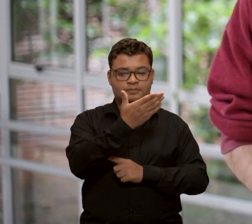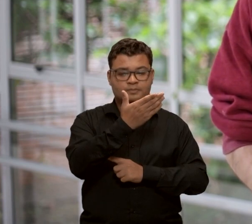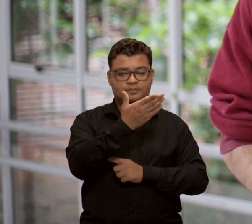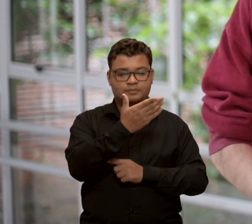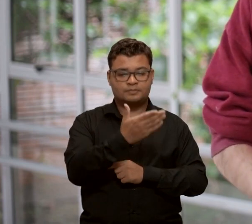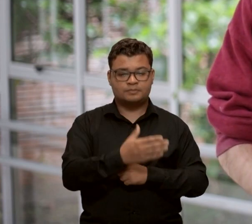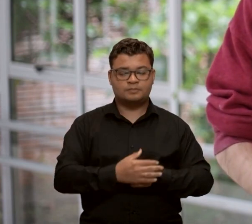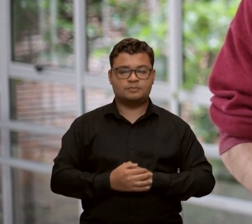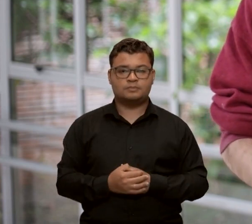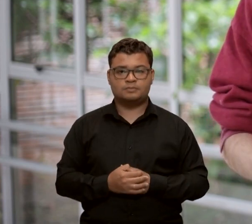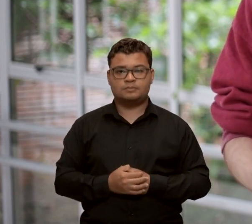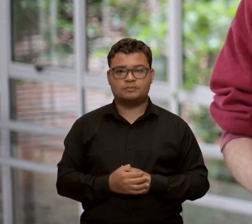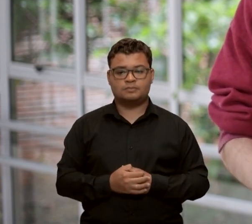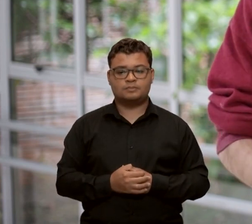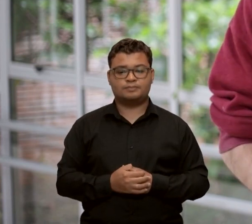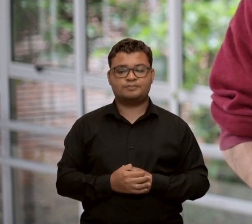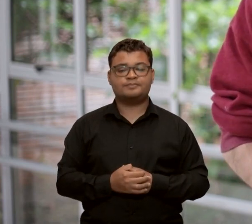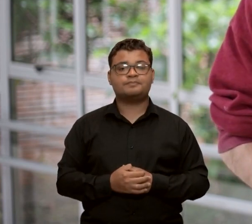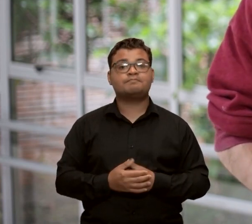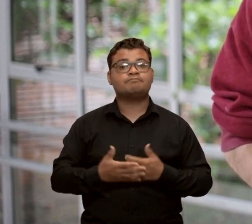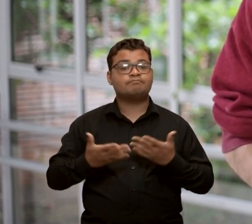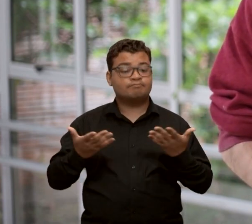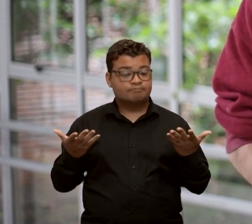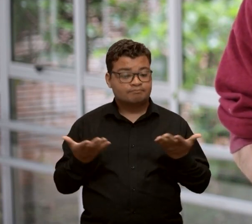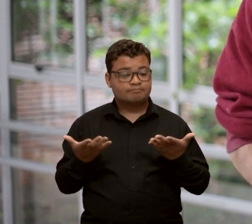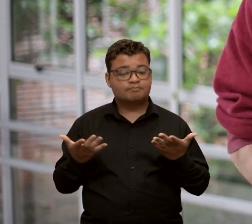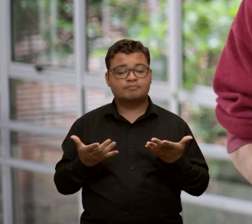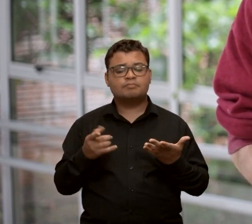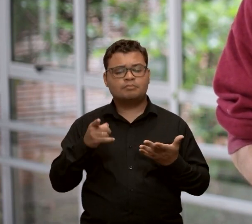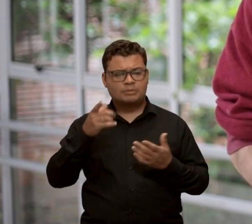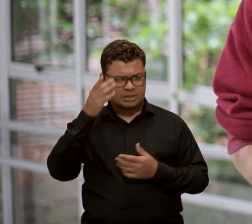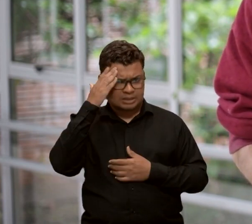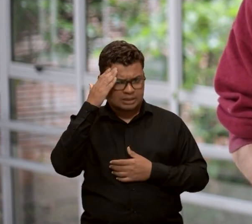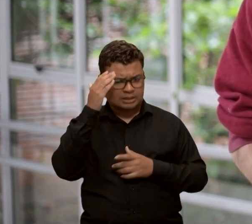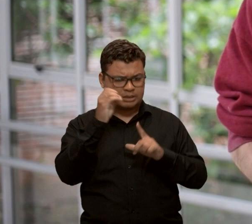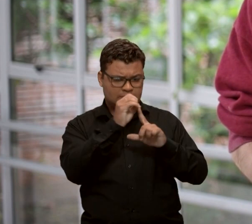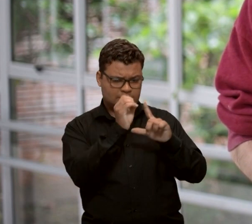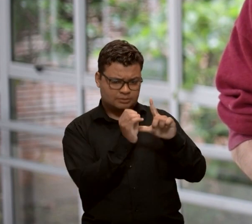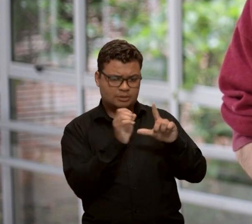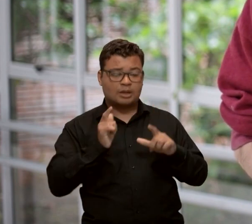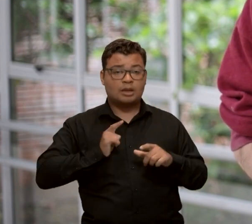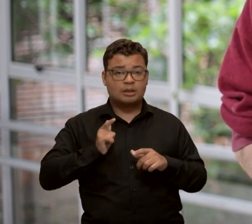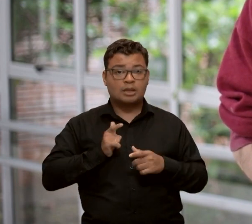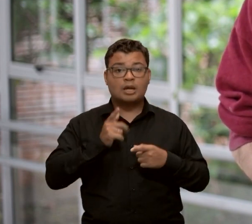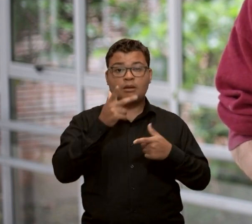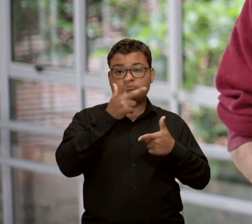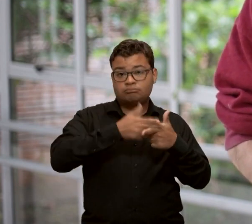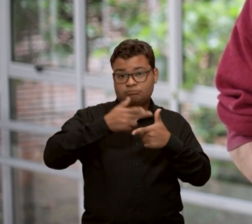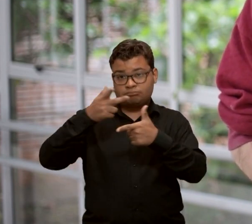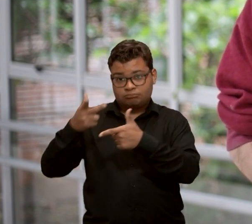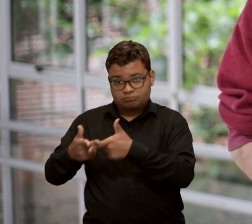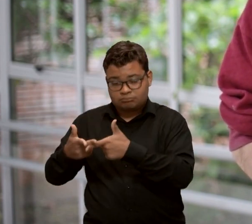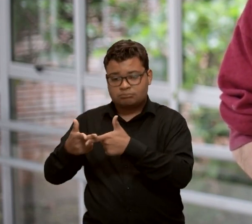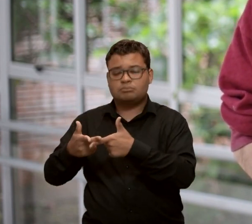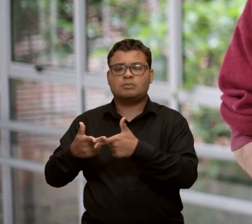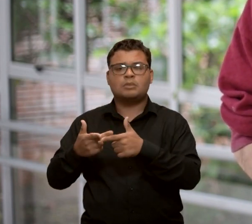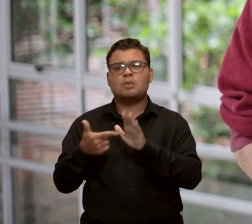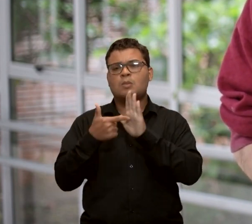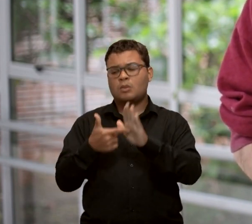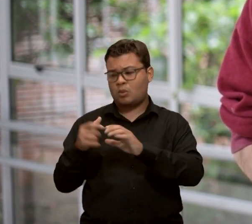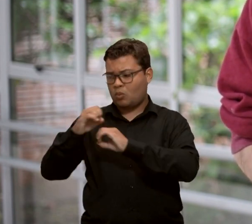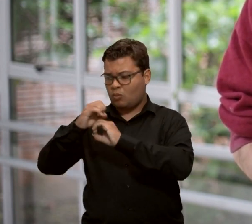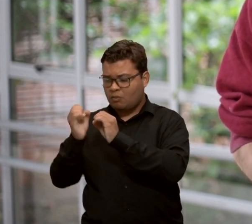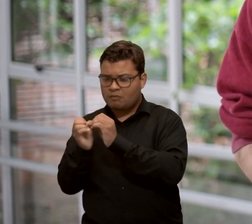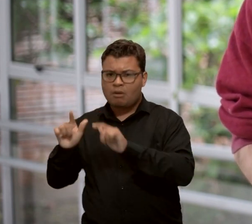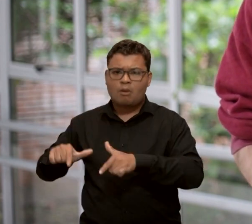ppge.feufg.br. E para finalizar por hoje, você sabia que a TV UFG lançou uma série documental? O UFG no enfrentamento da